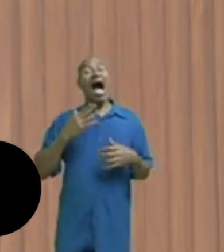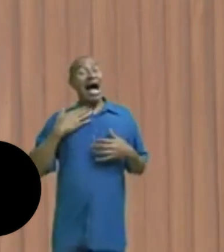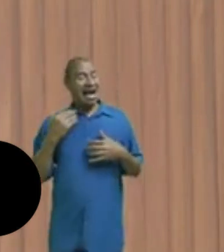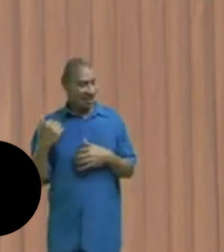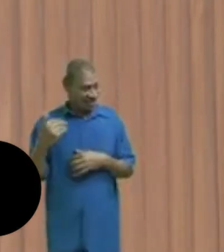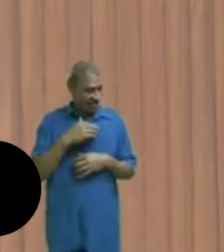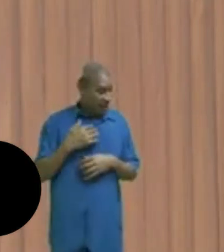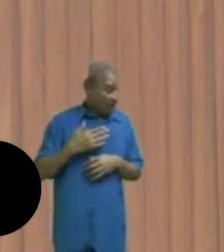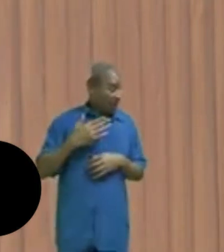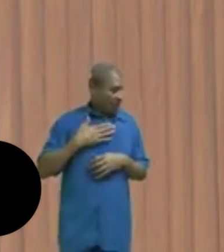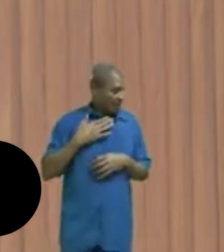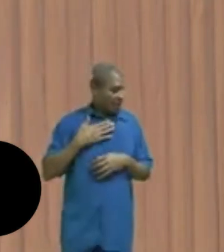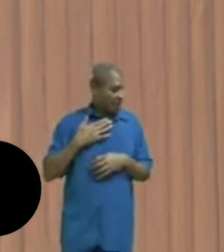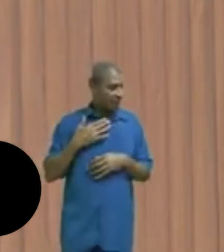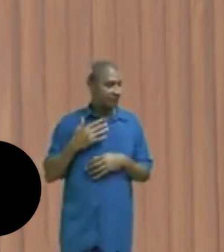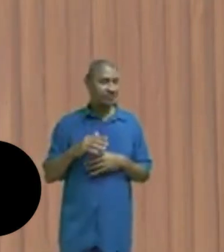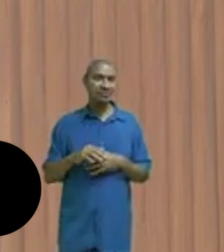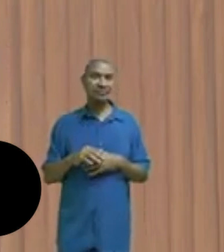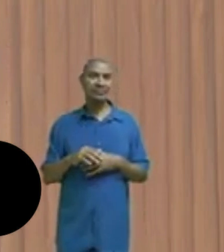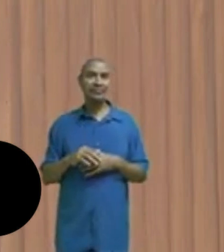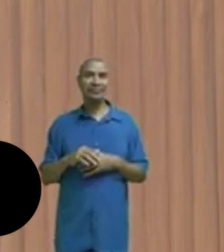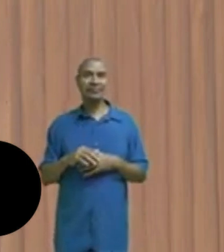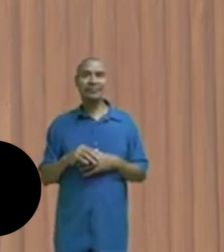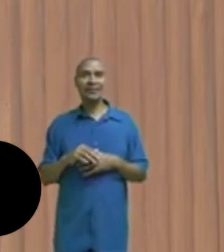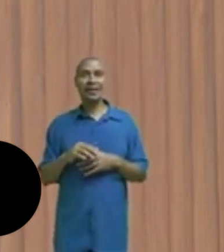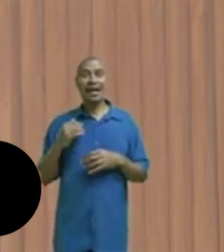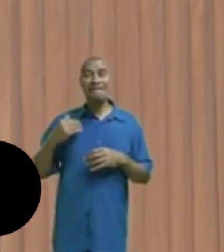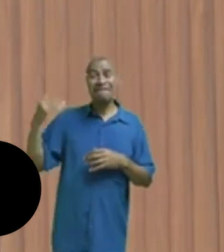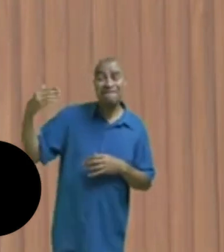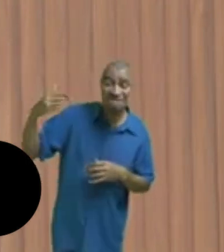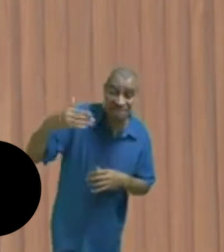Assim, aproveita que essa alegria vai acabar.